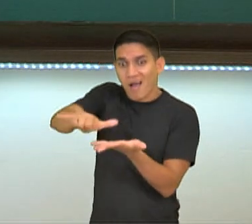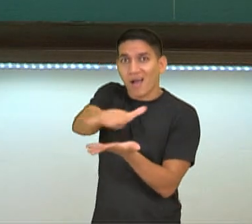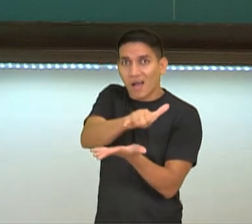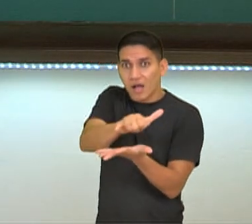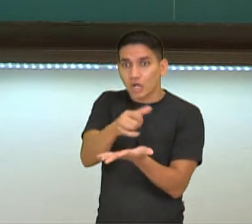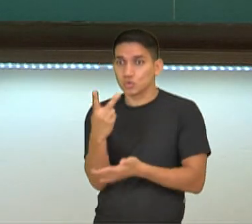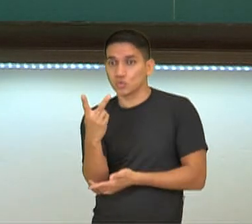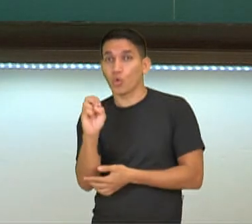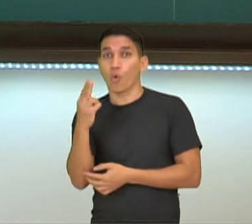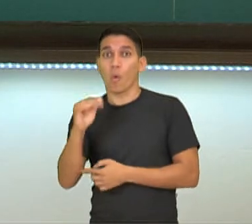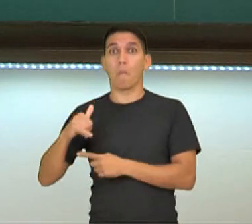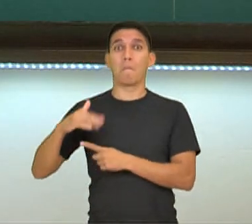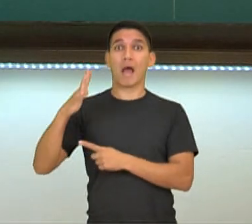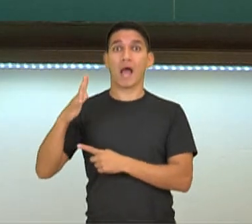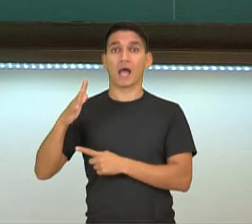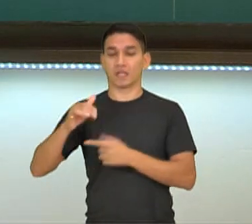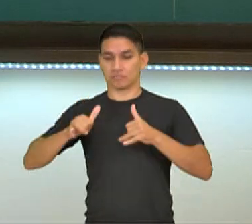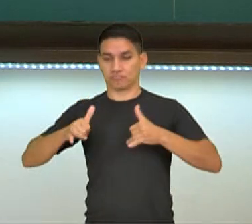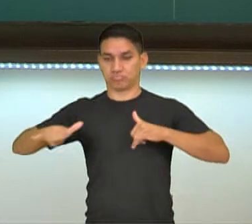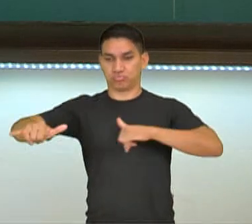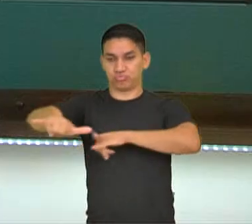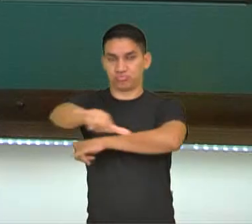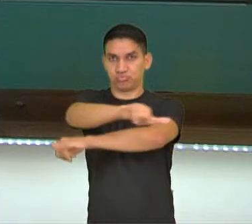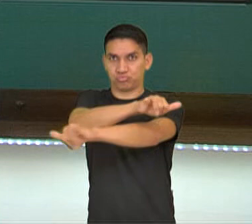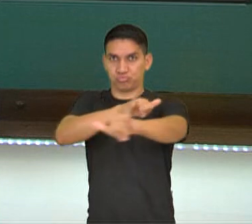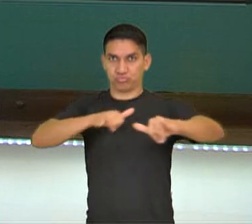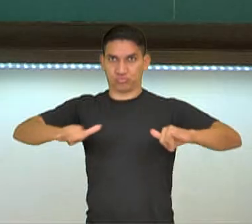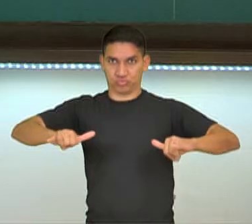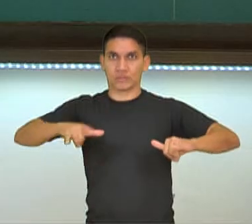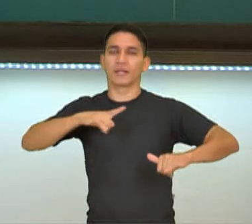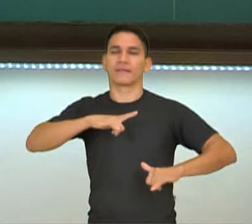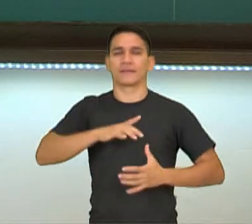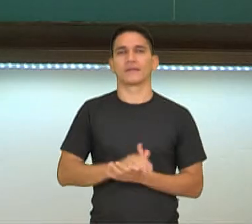mais cargas elétricas, ok? Mostrar que as